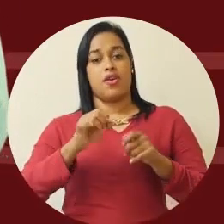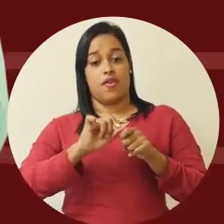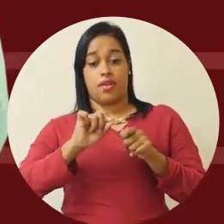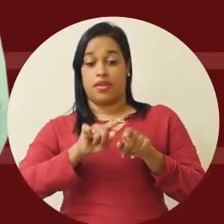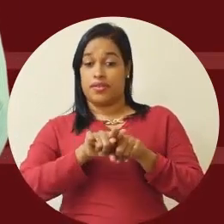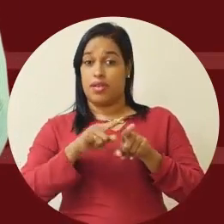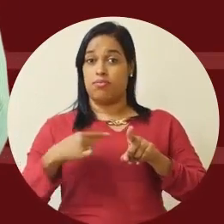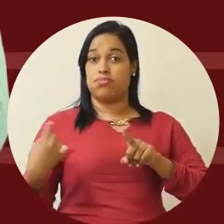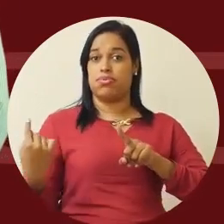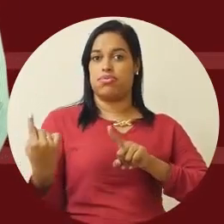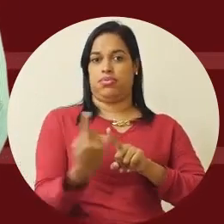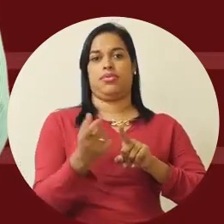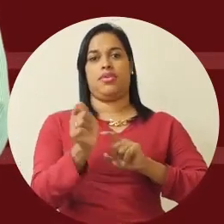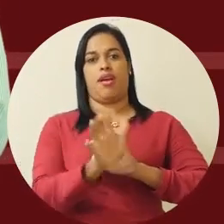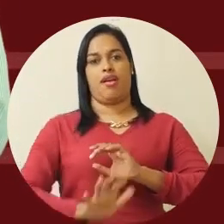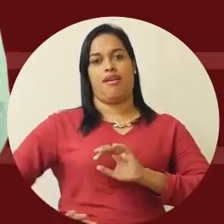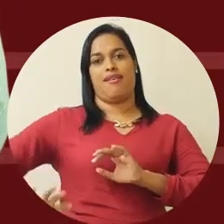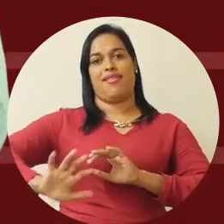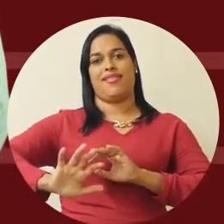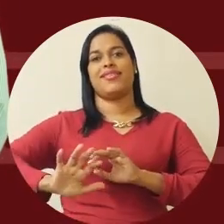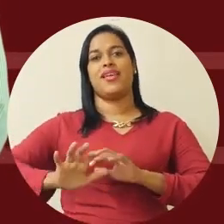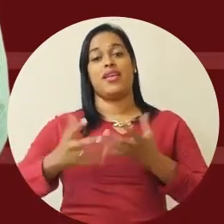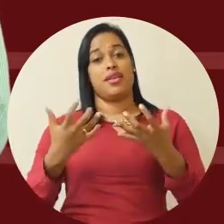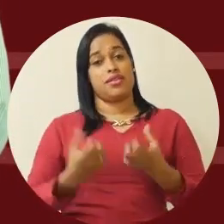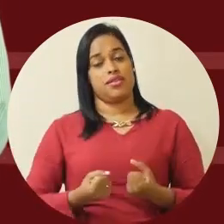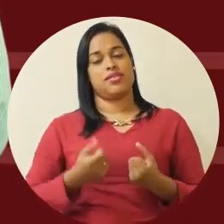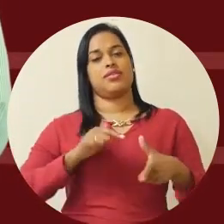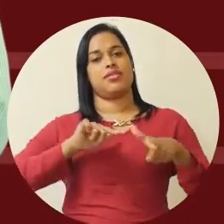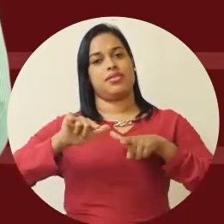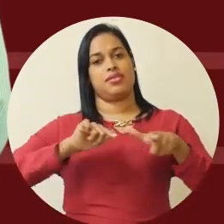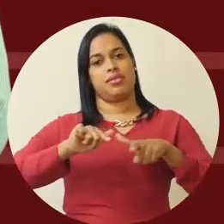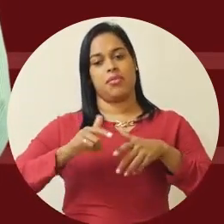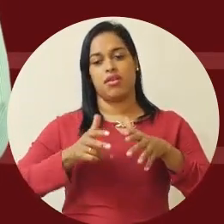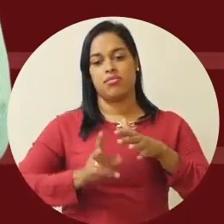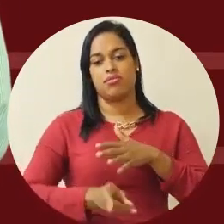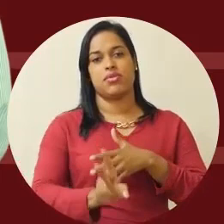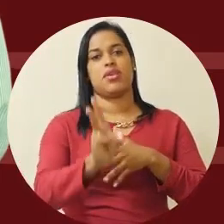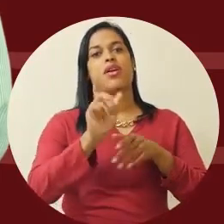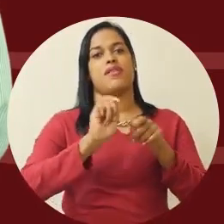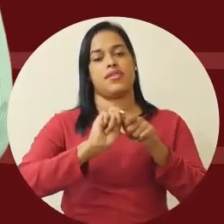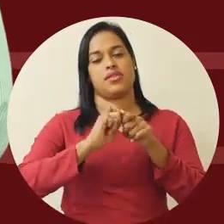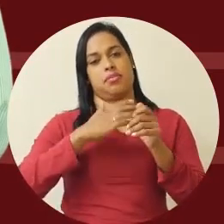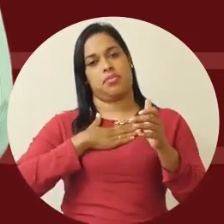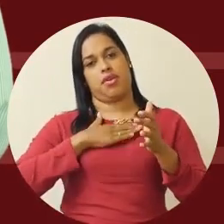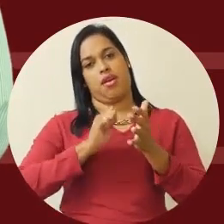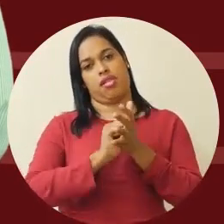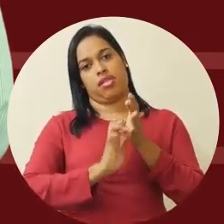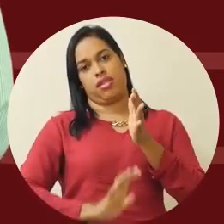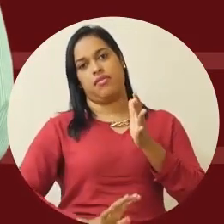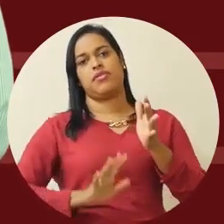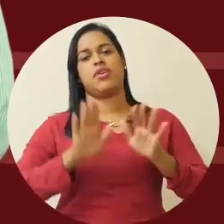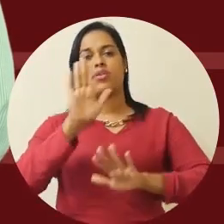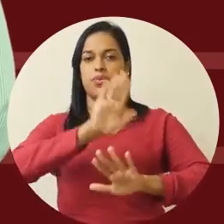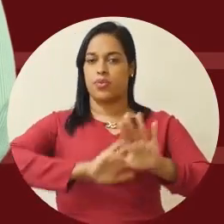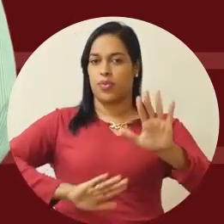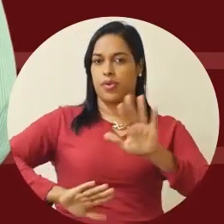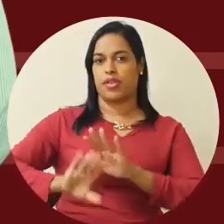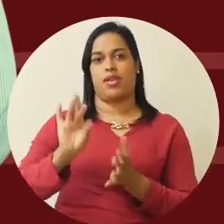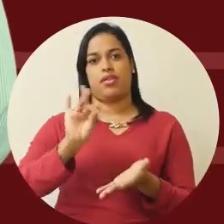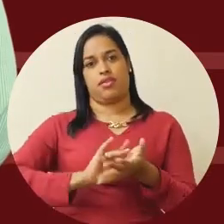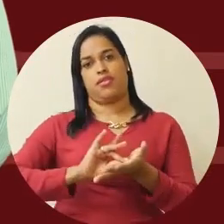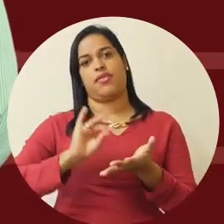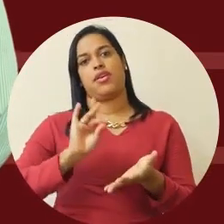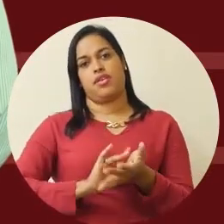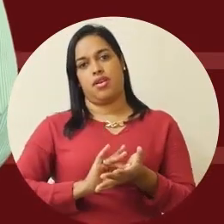e através da permissão trabalho vamos ver mais avante mas a contabilidade como com maior cuidado possível